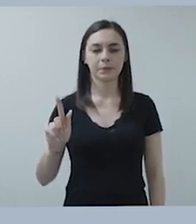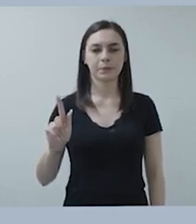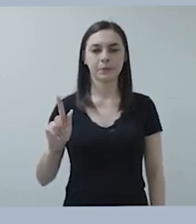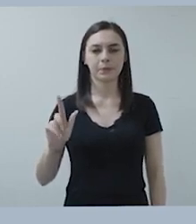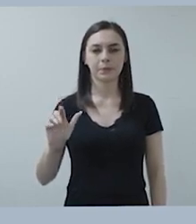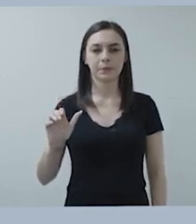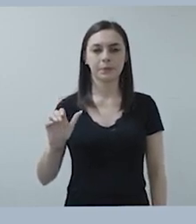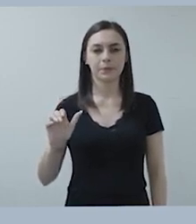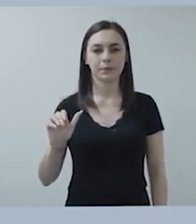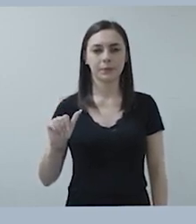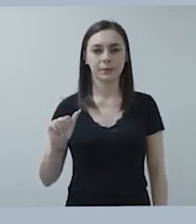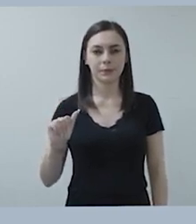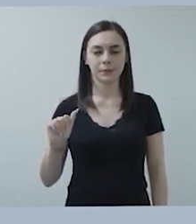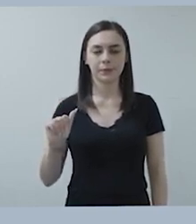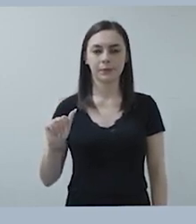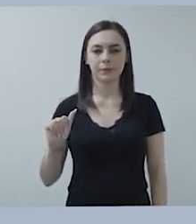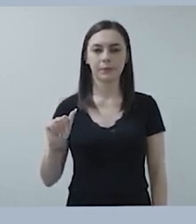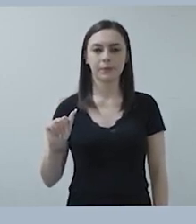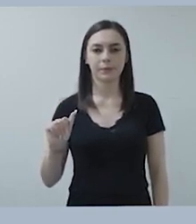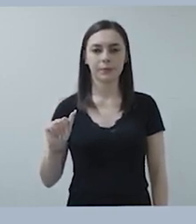da letra A,